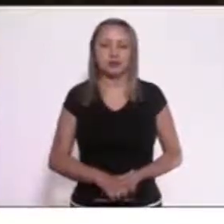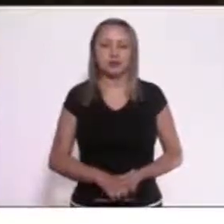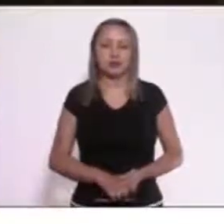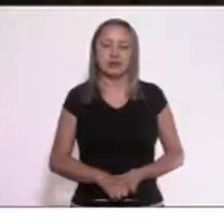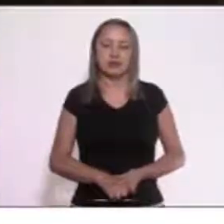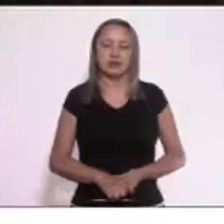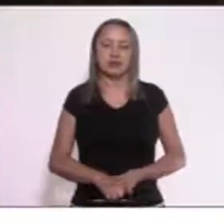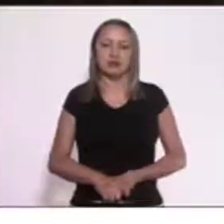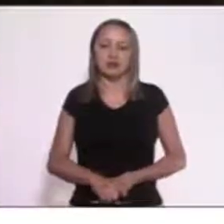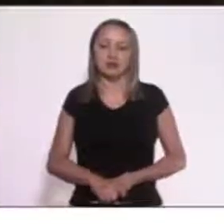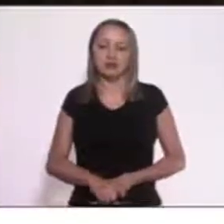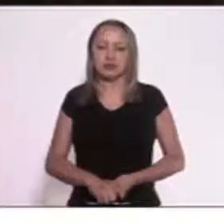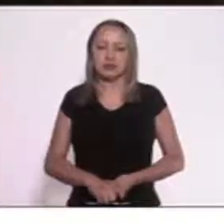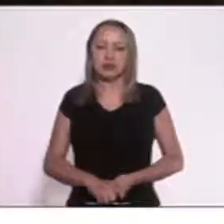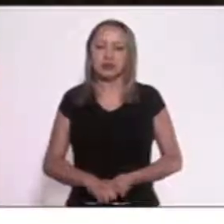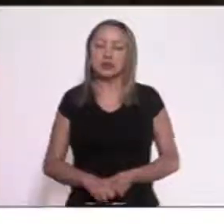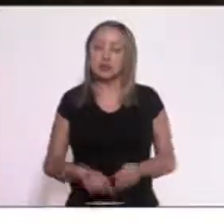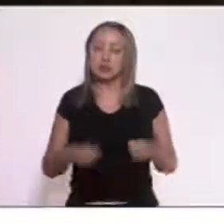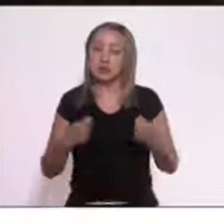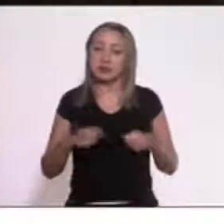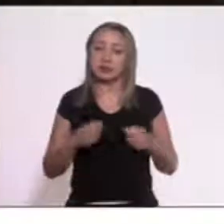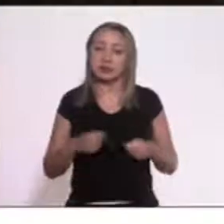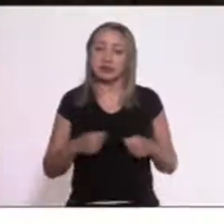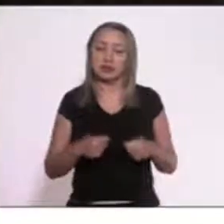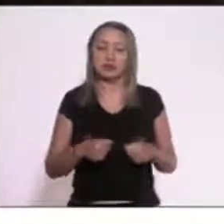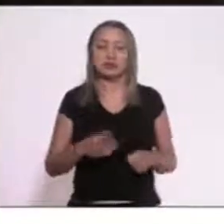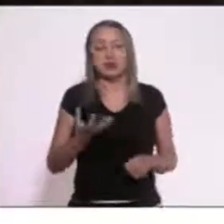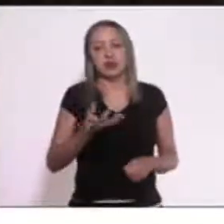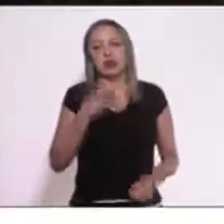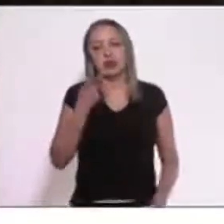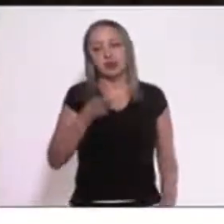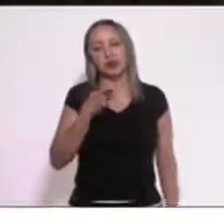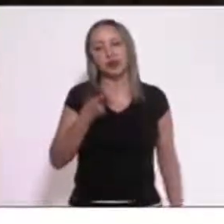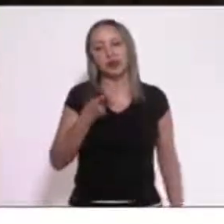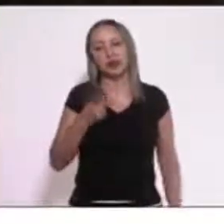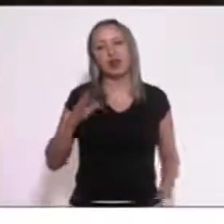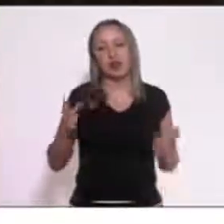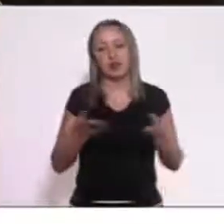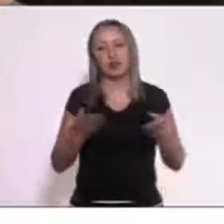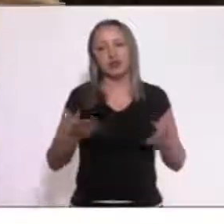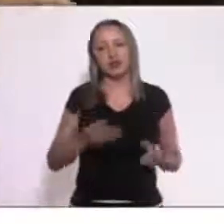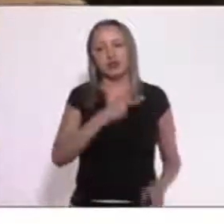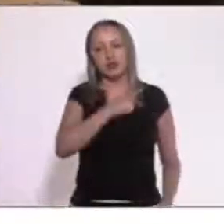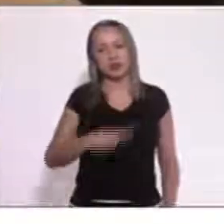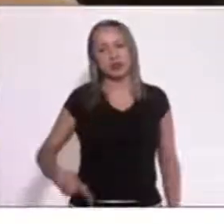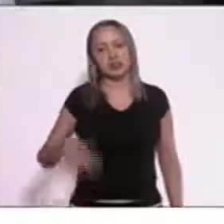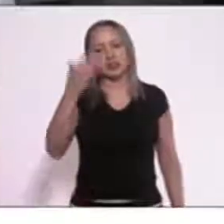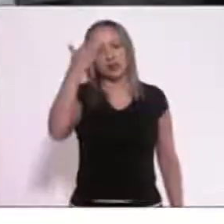está exatamente... Então, eram essas considerações que eu gostaria de fazer, senhor presidente. Muito obrigado.